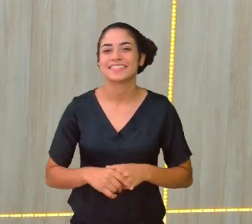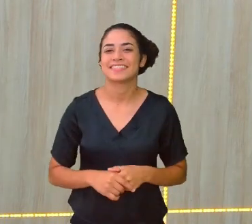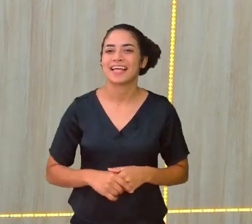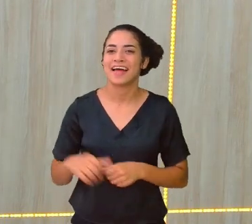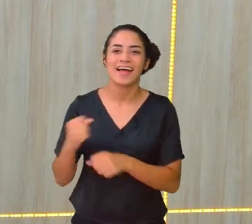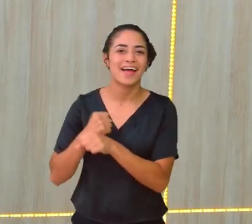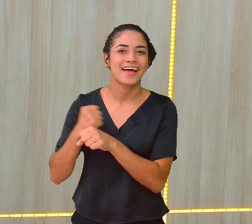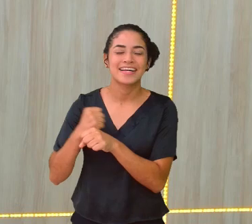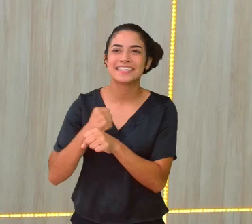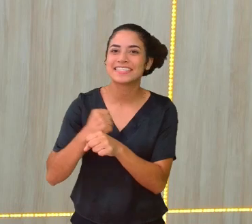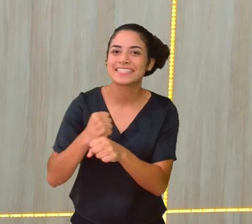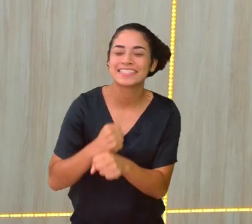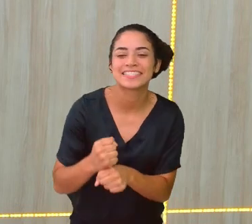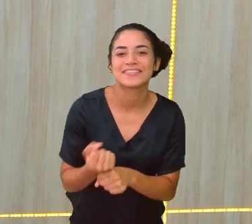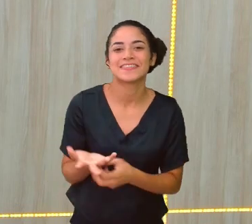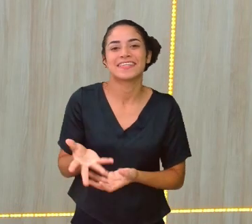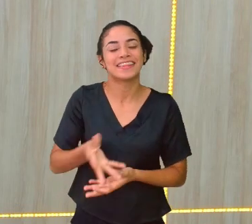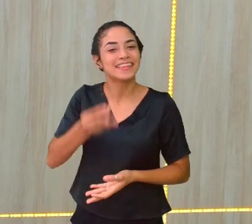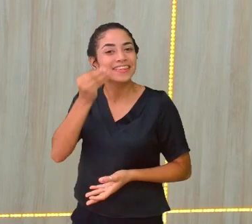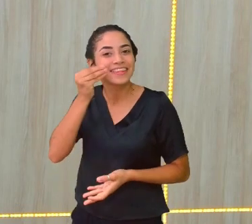anos que eu fico tentando perseguir